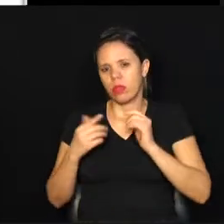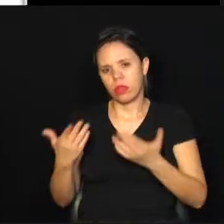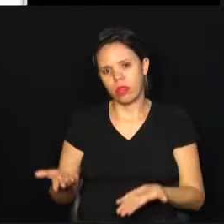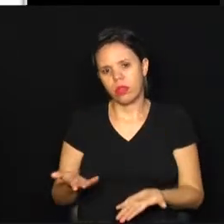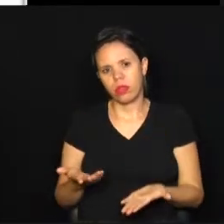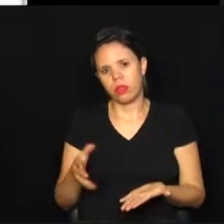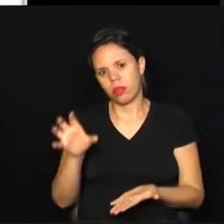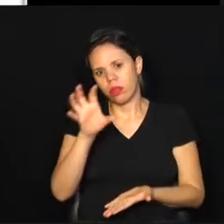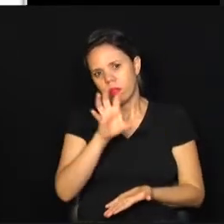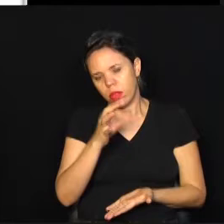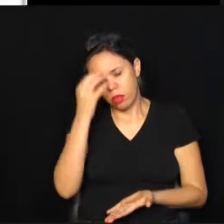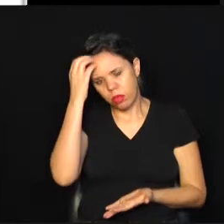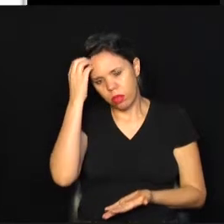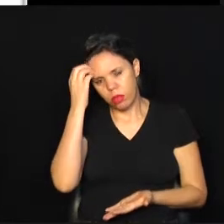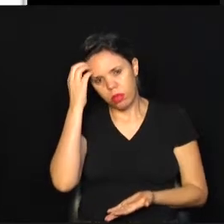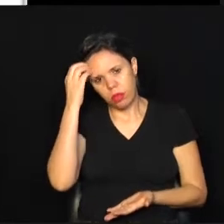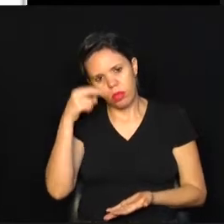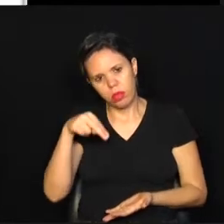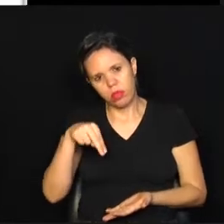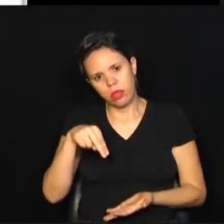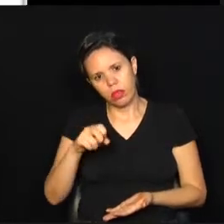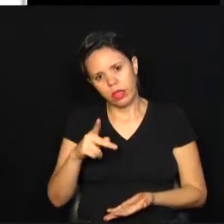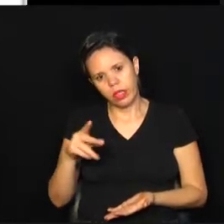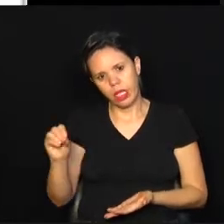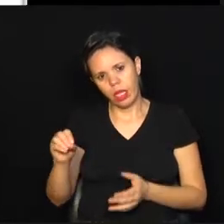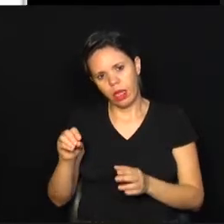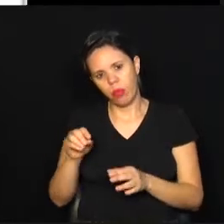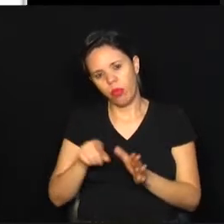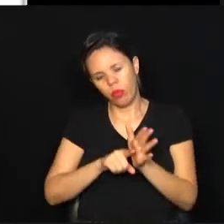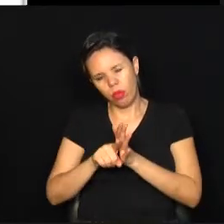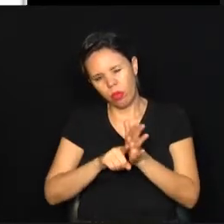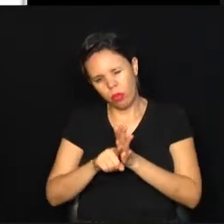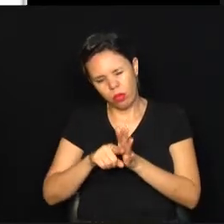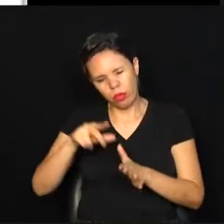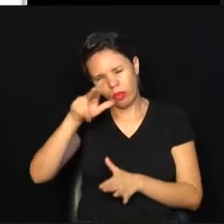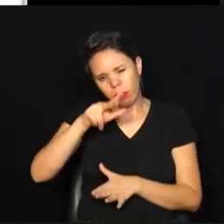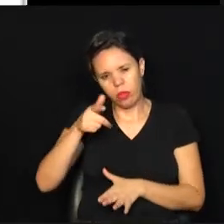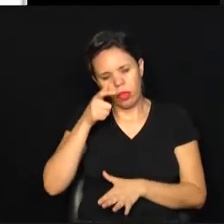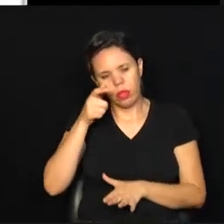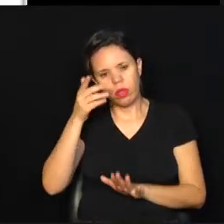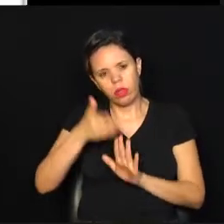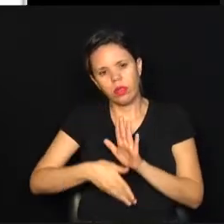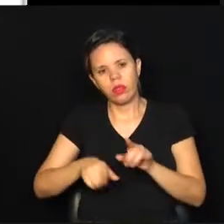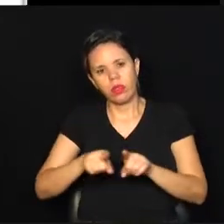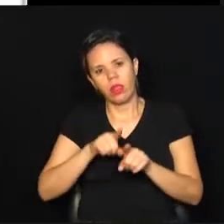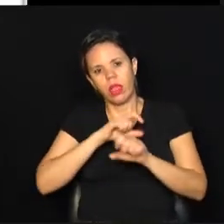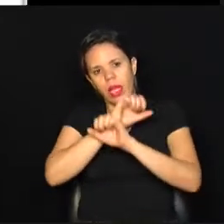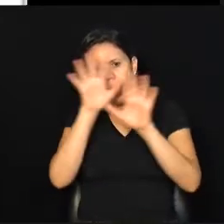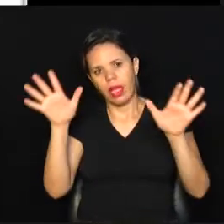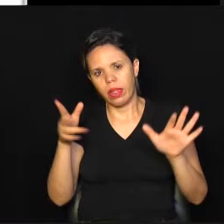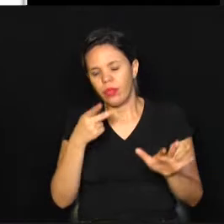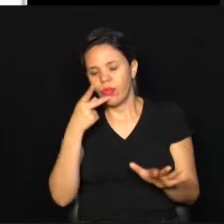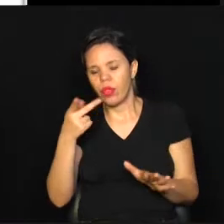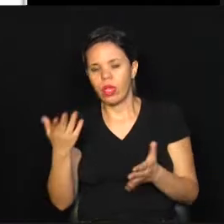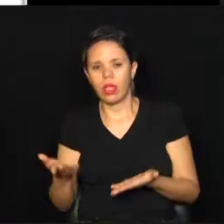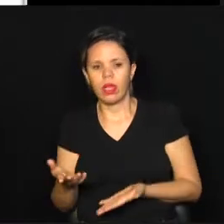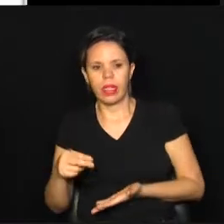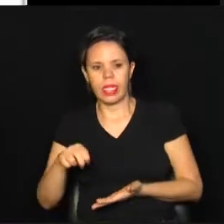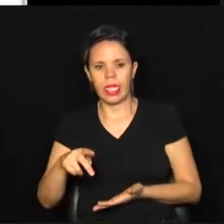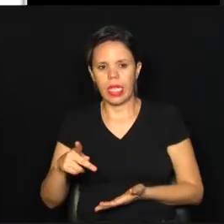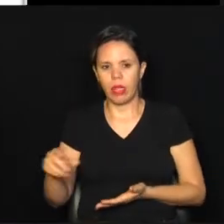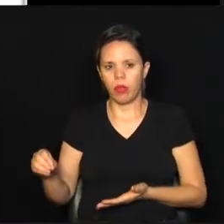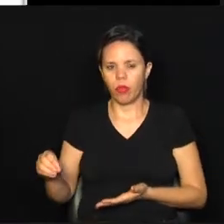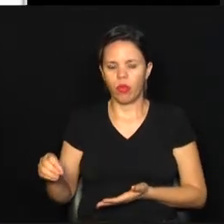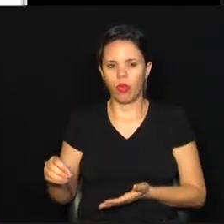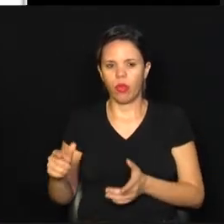cartografia aqui do NEPO, da Unicamp, que mostra claramente isso, que nós temos aí o que eles chamam lá no NEPO da Cordilheira